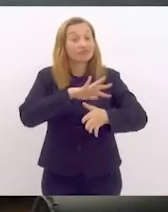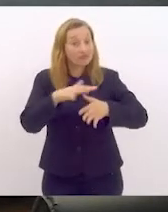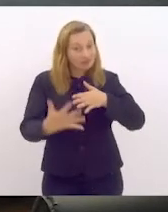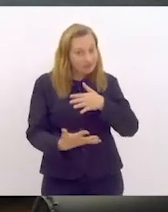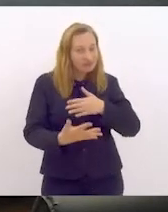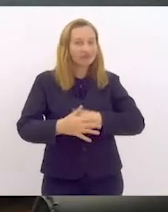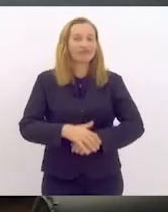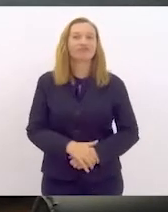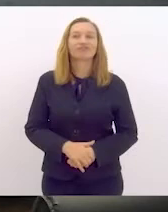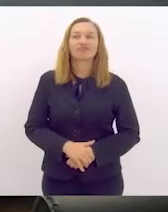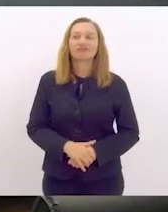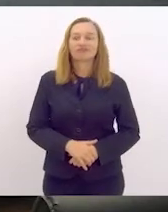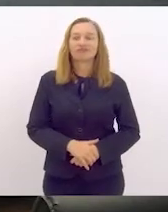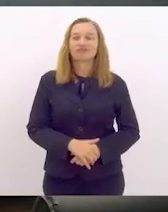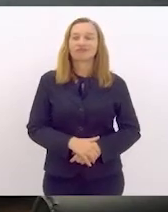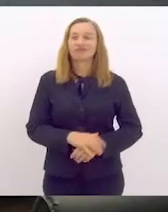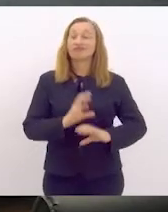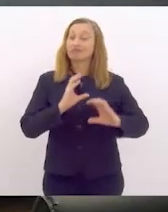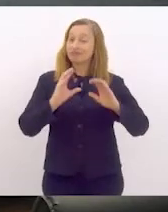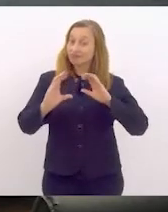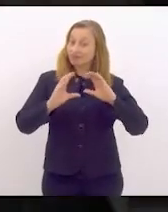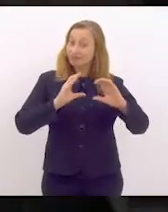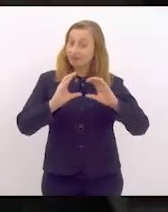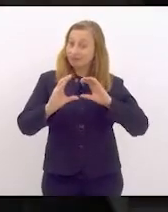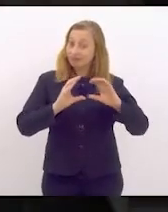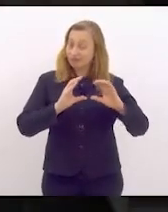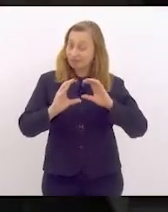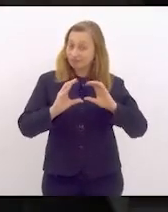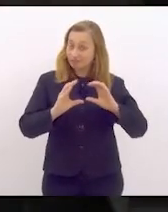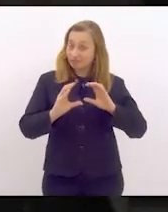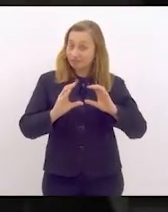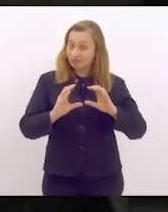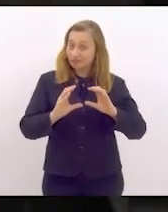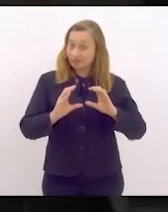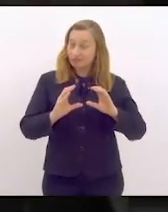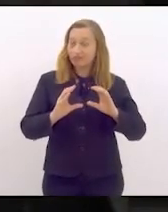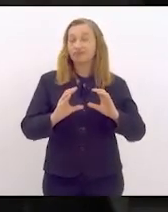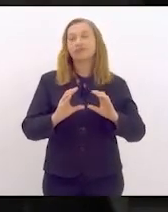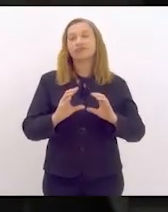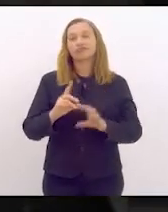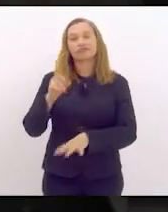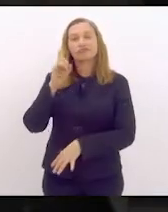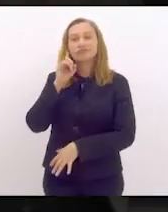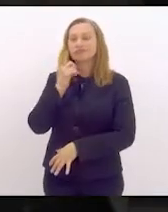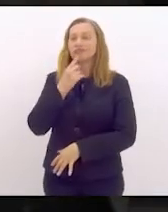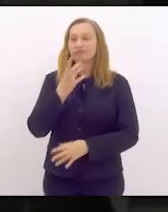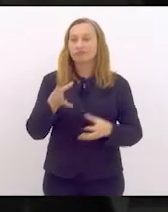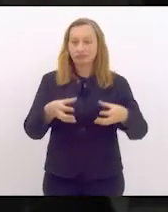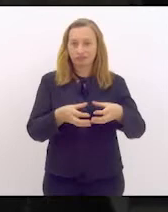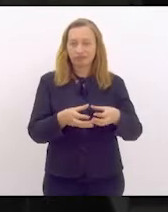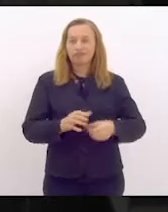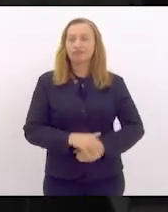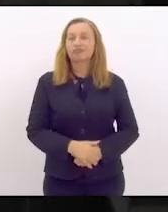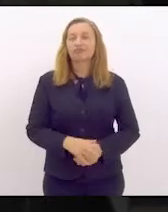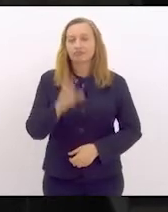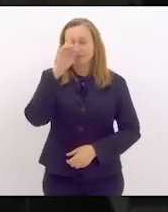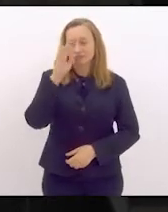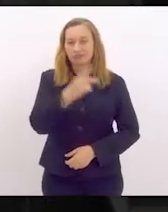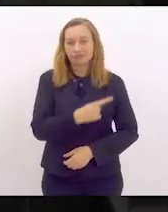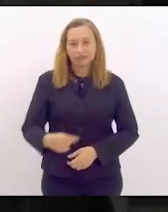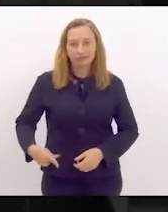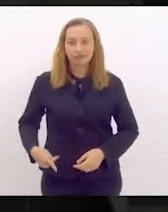linguagem de Libras, que leva a nossa voz aos deficientes auditivos. Senhora